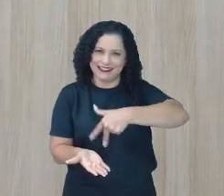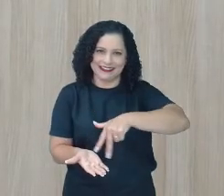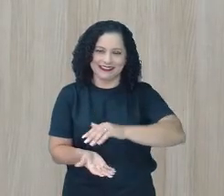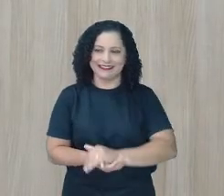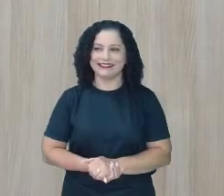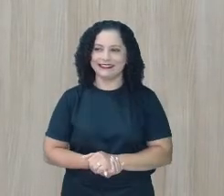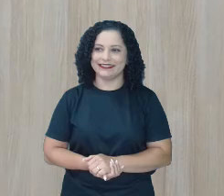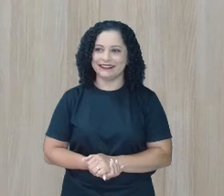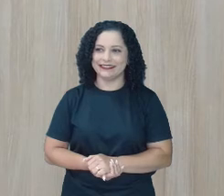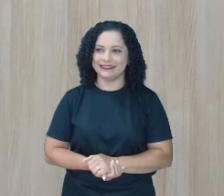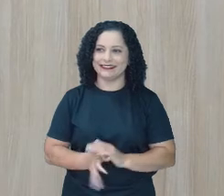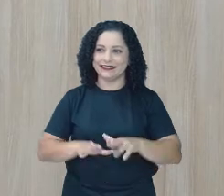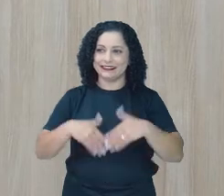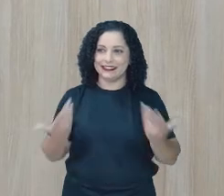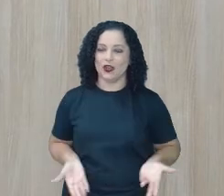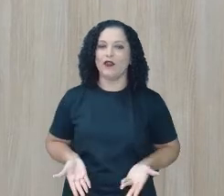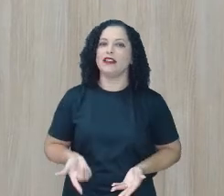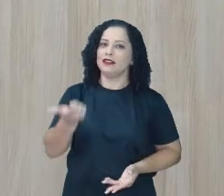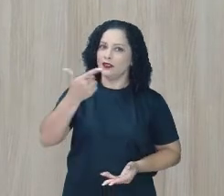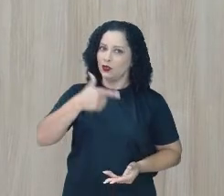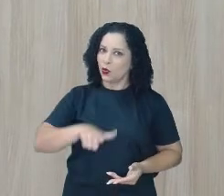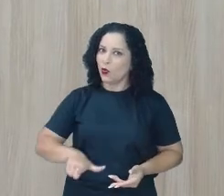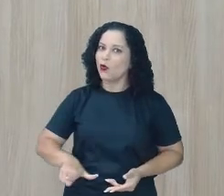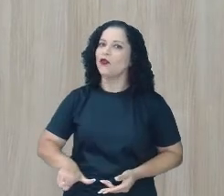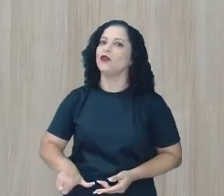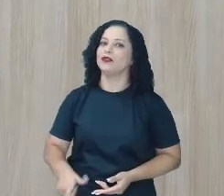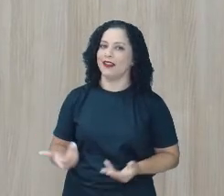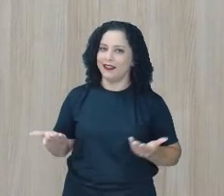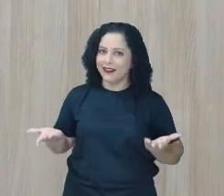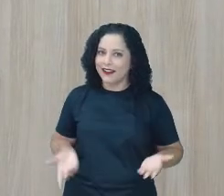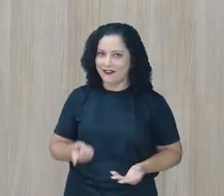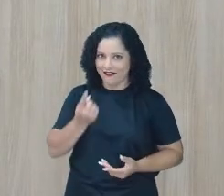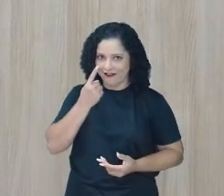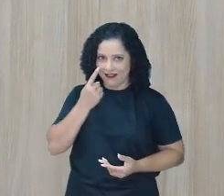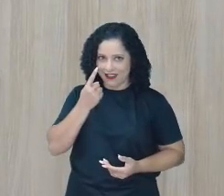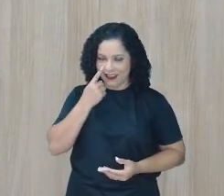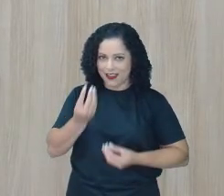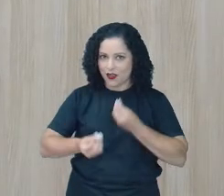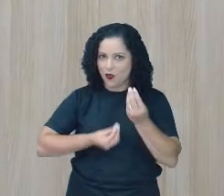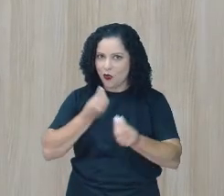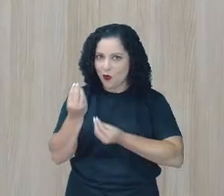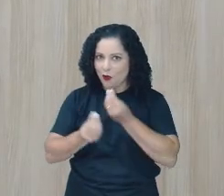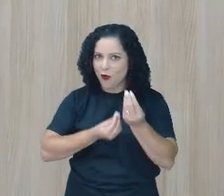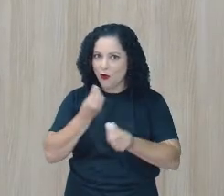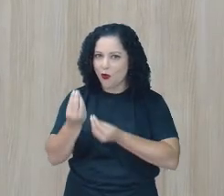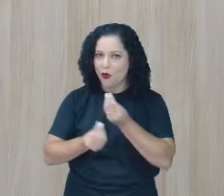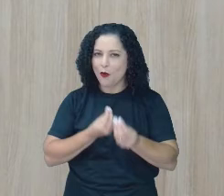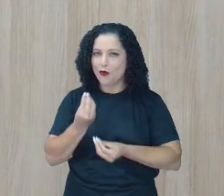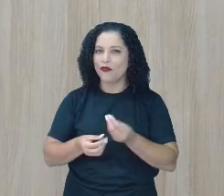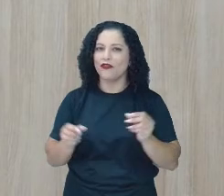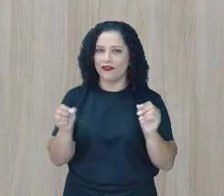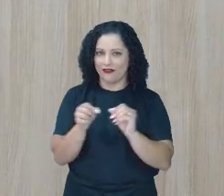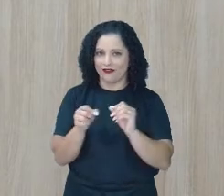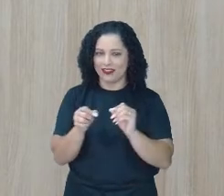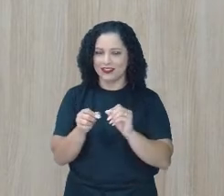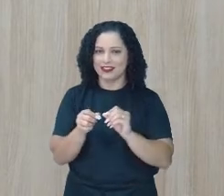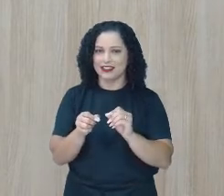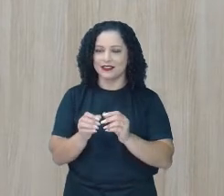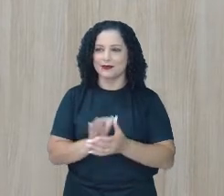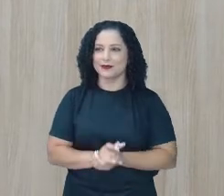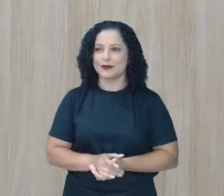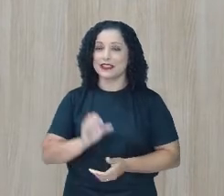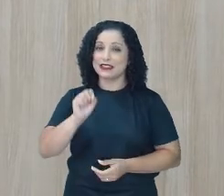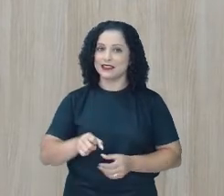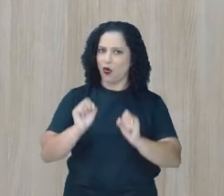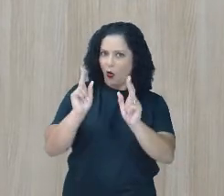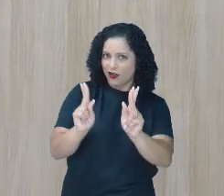E então, a gente vai tentar aqui fazer com que o Nau mostre uma apresentação que ele tinha selecionado aqui pra gente. Se der